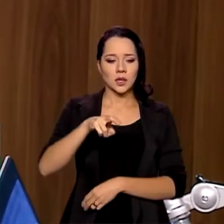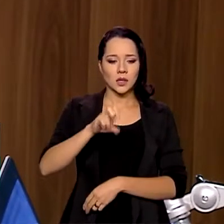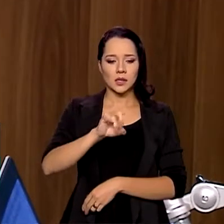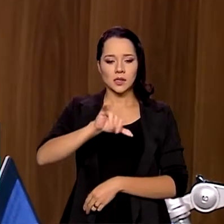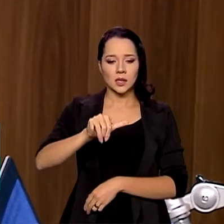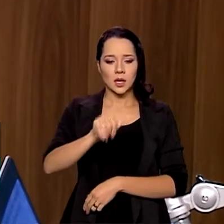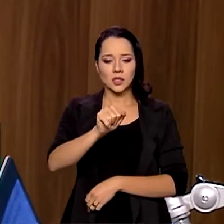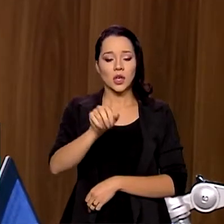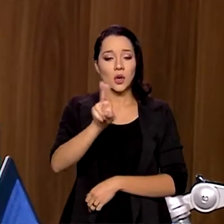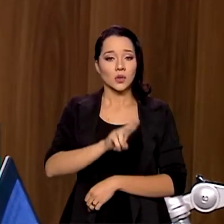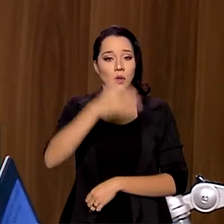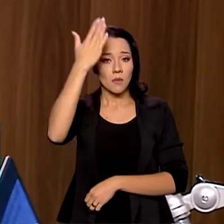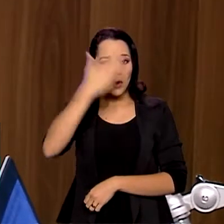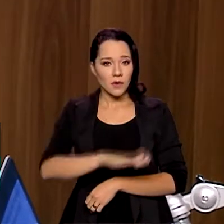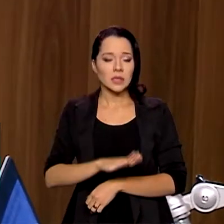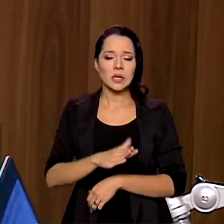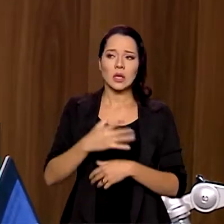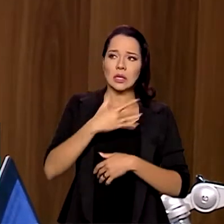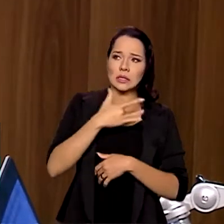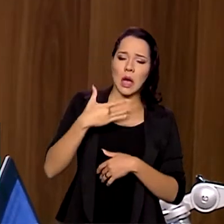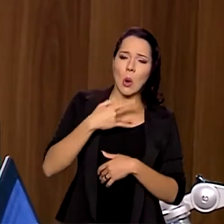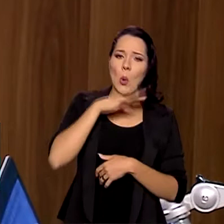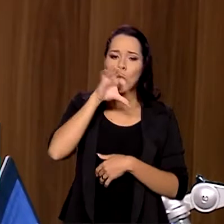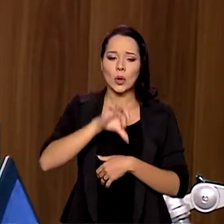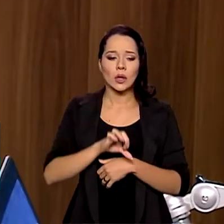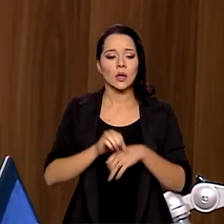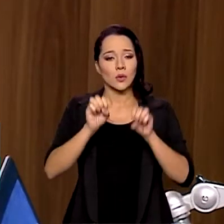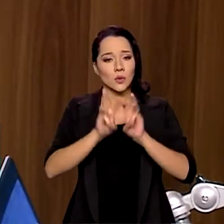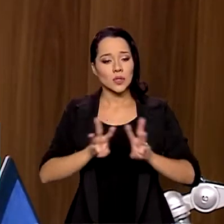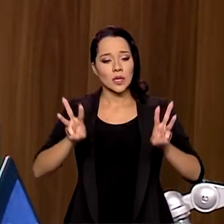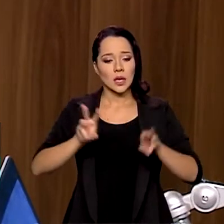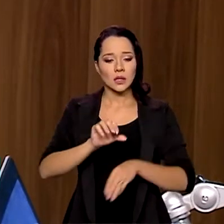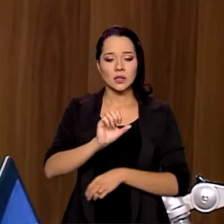internet por meio da comprovação da condição de saúde. O endereço é o